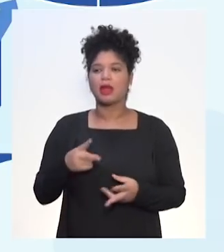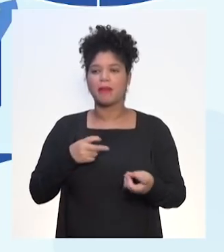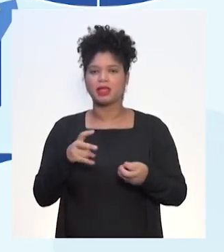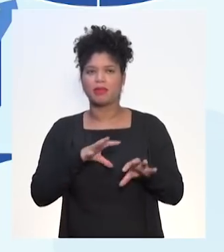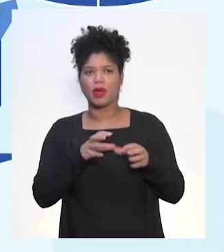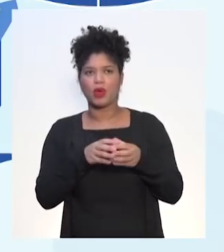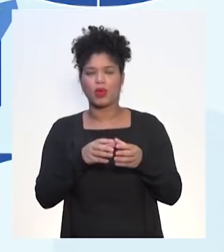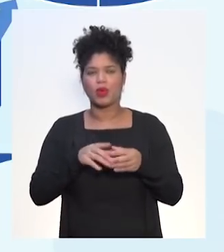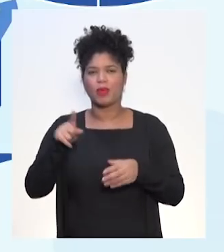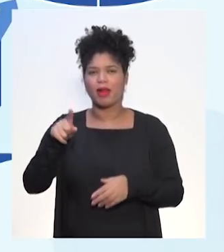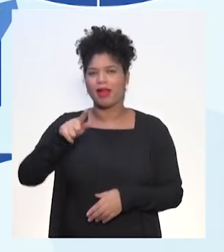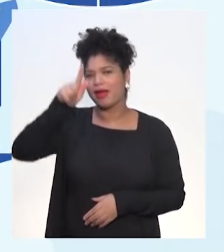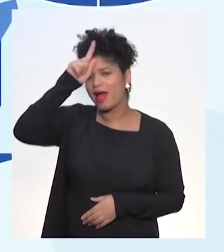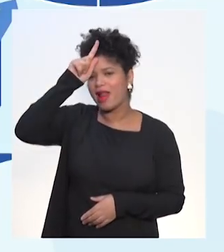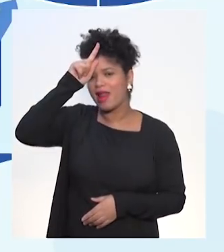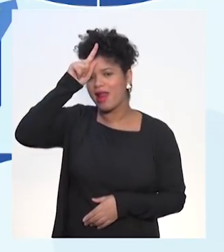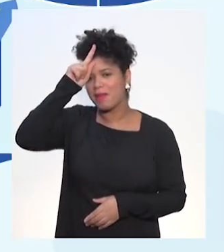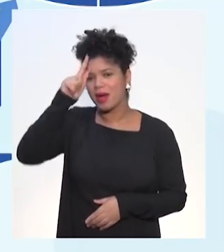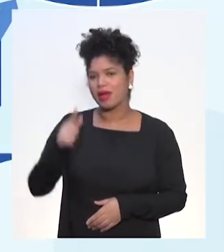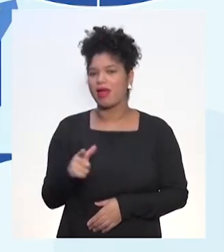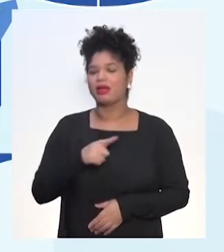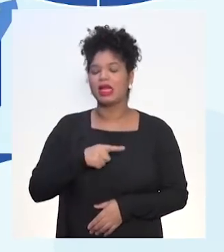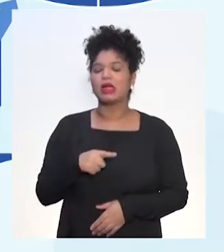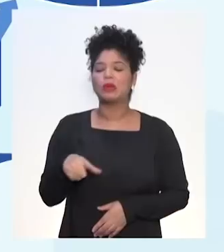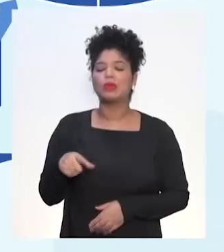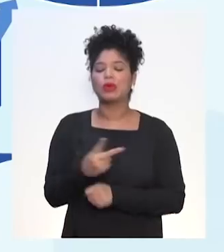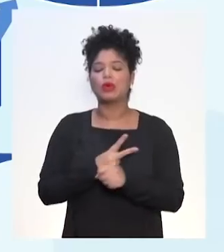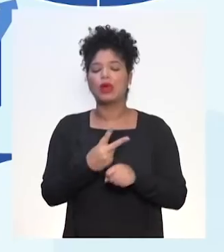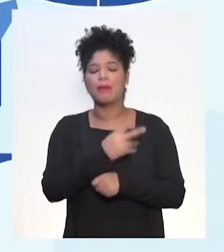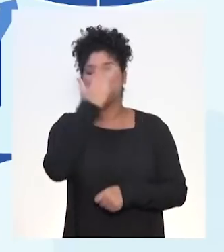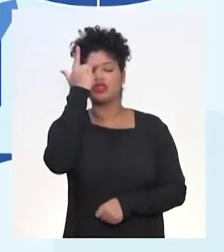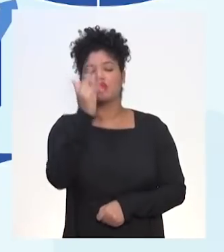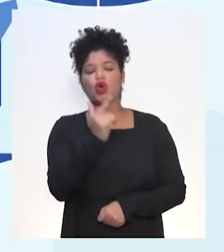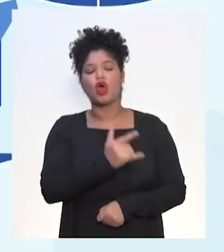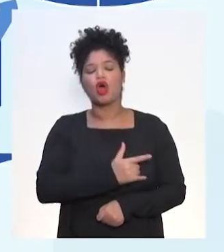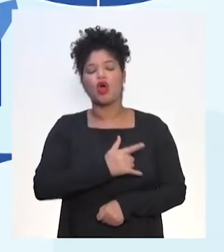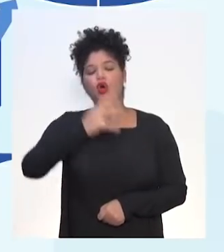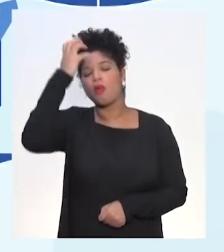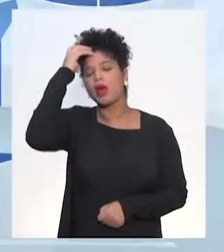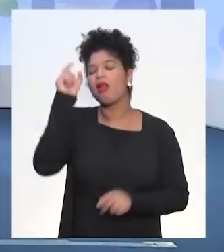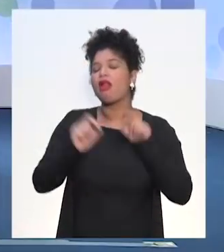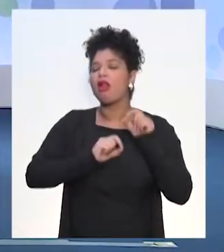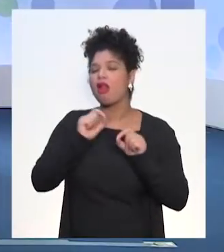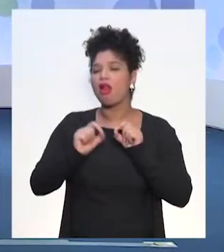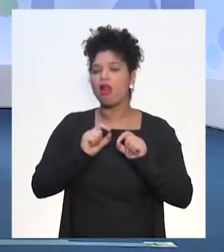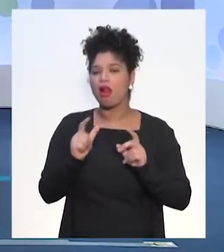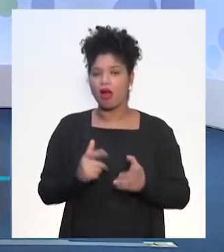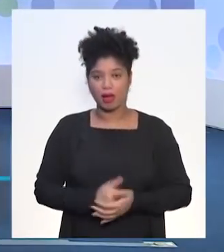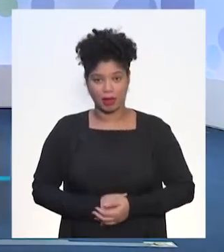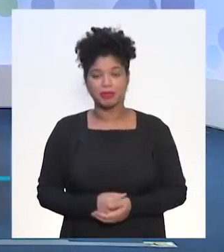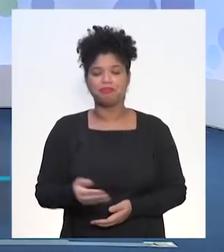alemães busquem uma espécie de culpado. Fabi, essa questão de